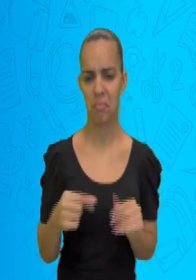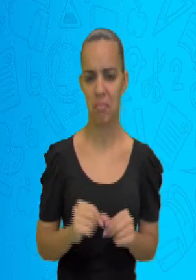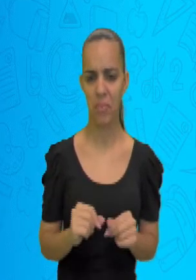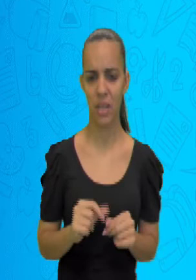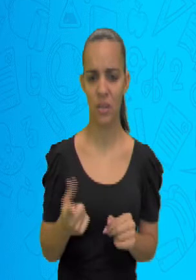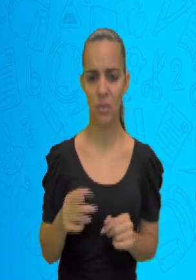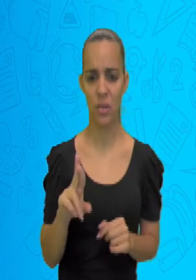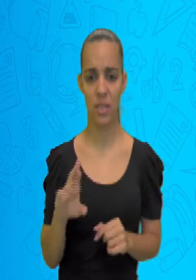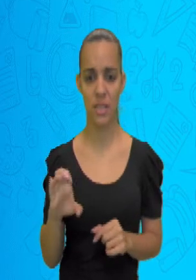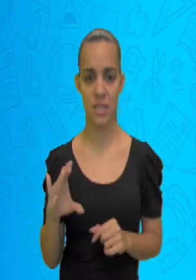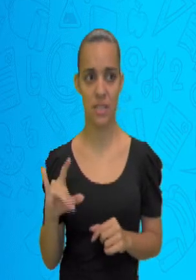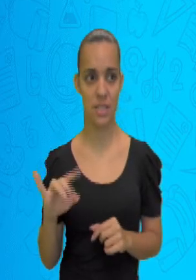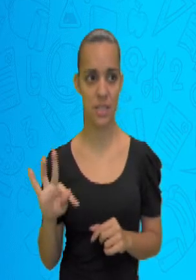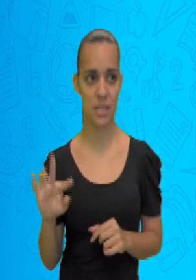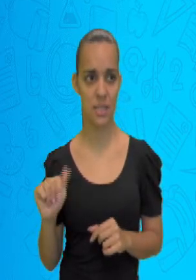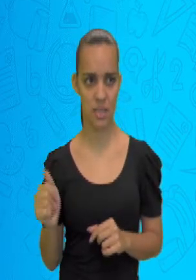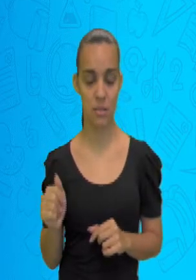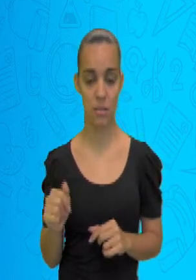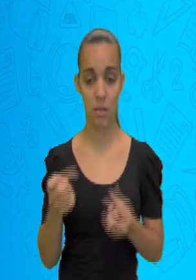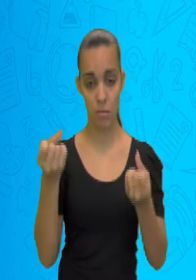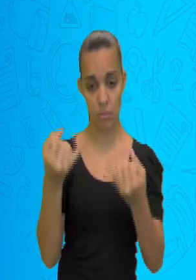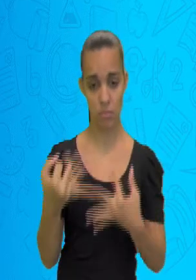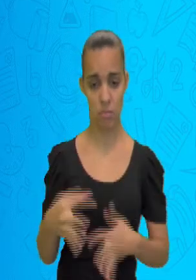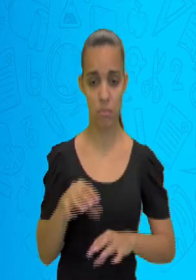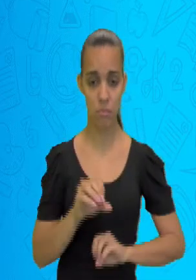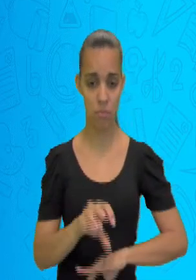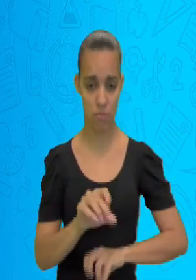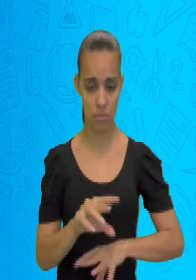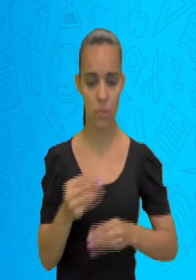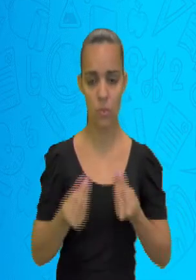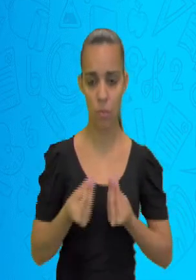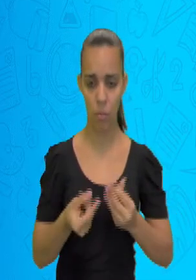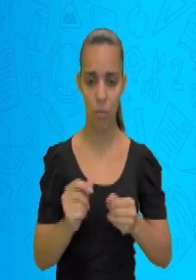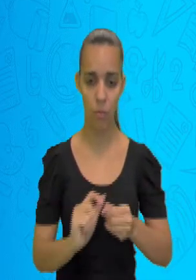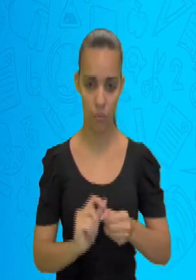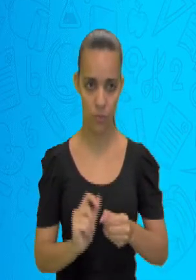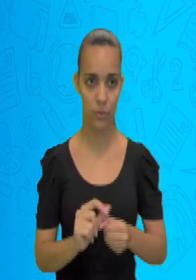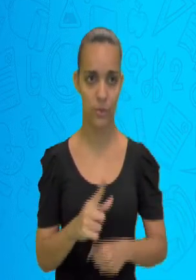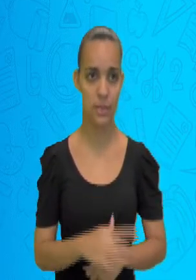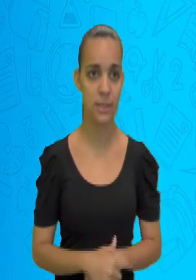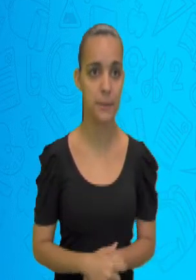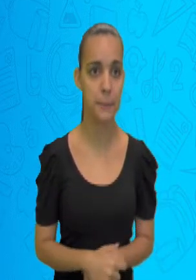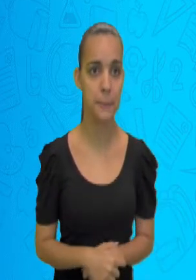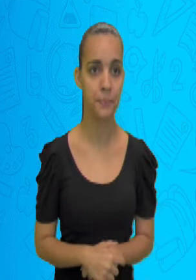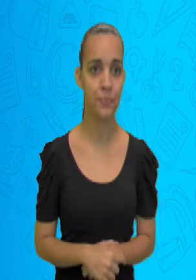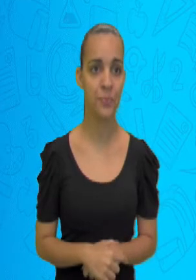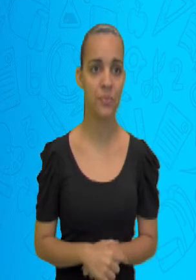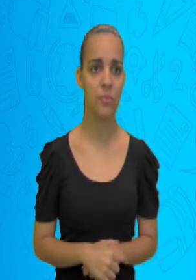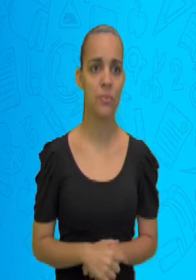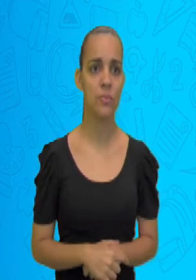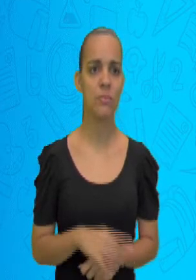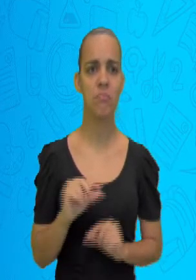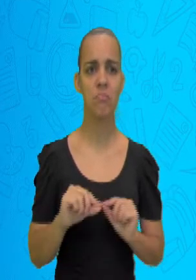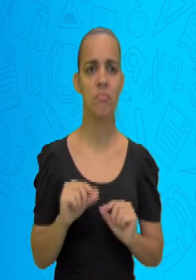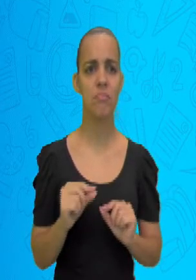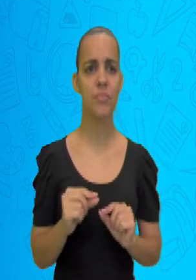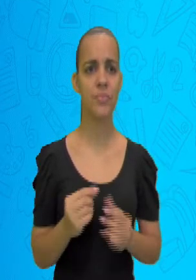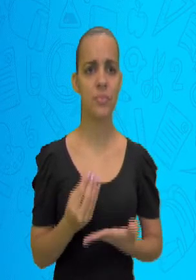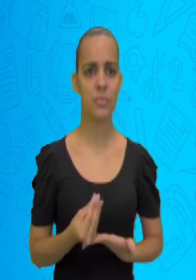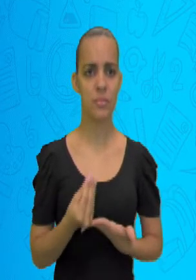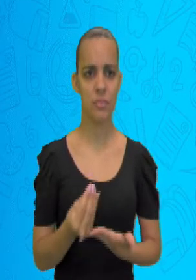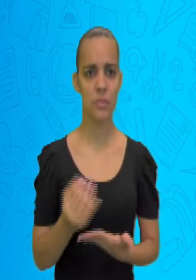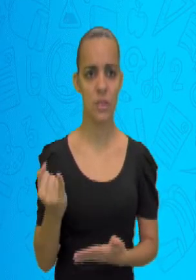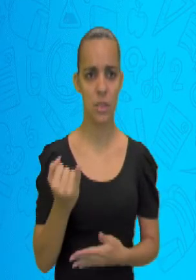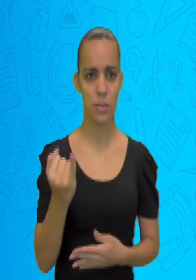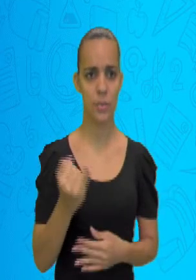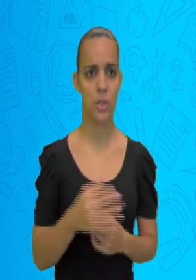produzida? Para nos ensinar a fazer alguma coisa. Onde circulam, quem os produziu e a quem